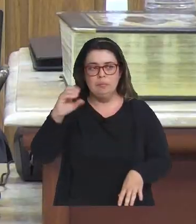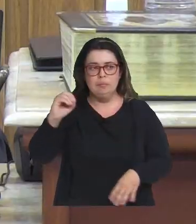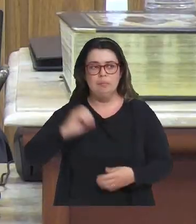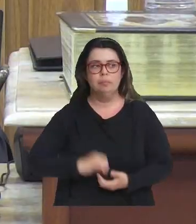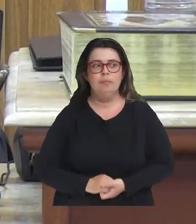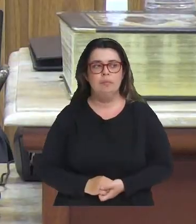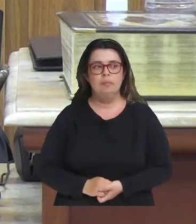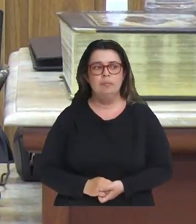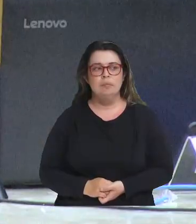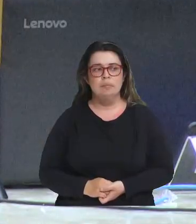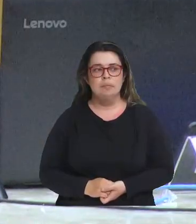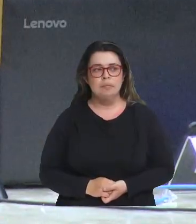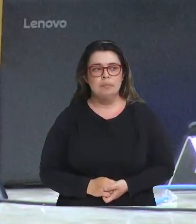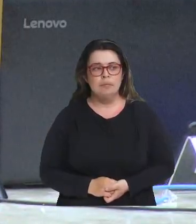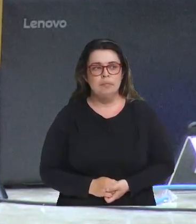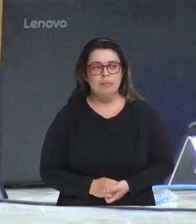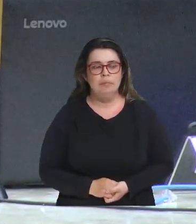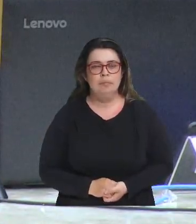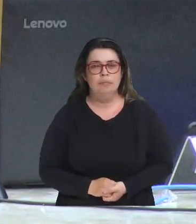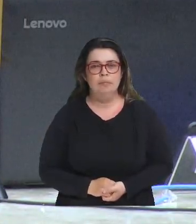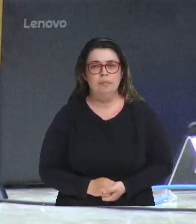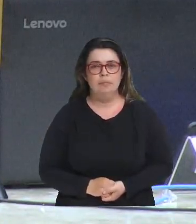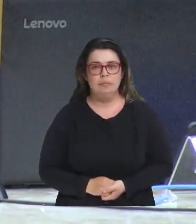150/2022, de autoria, projeto de lei